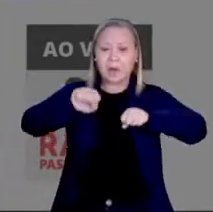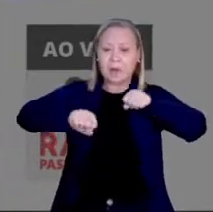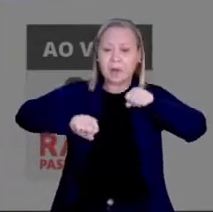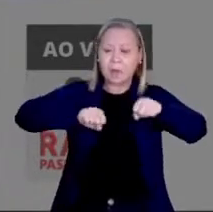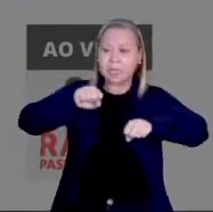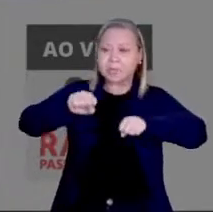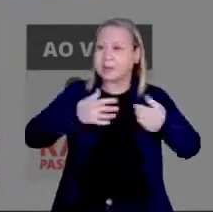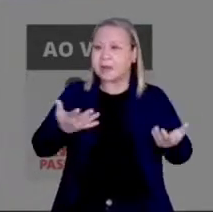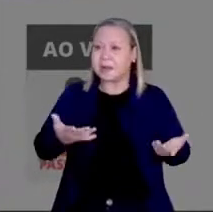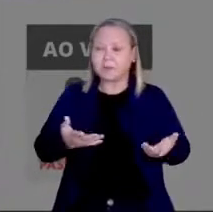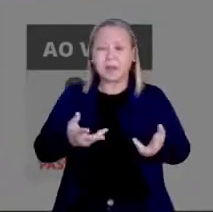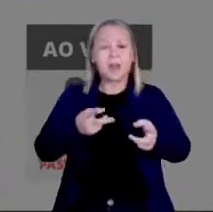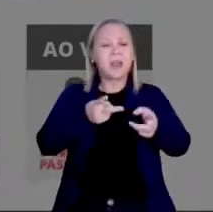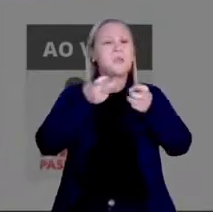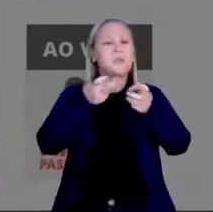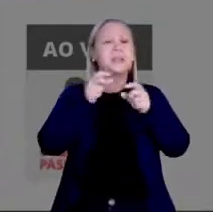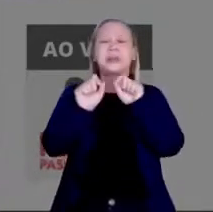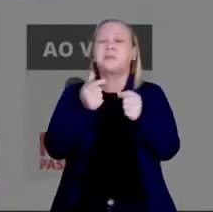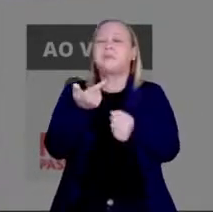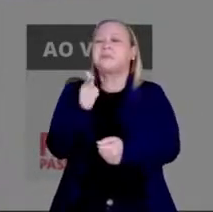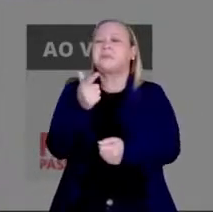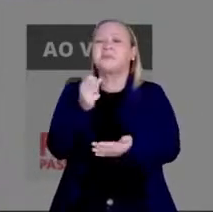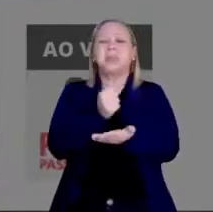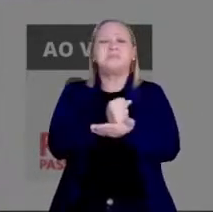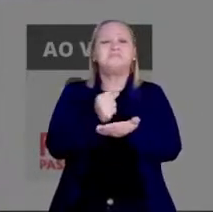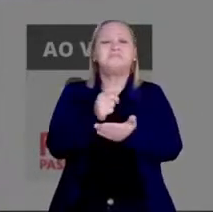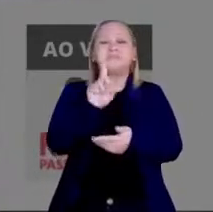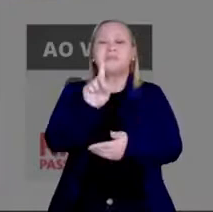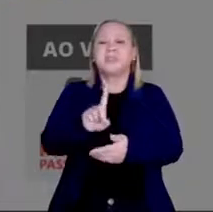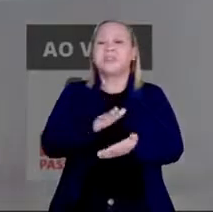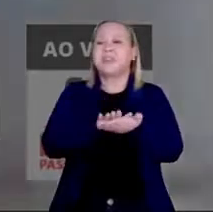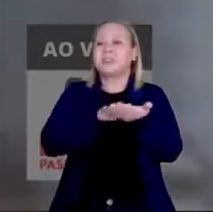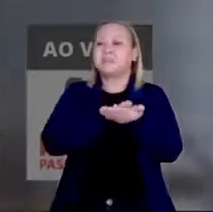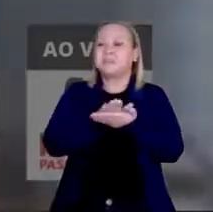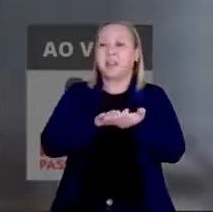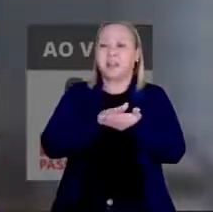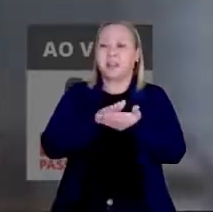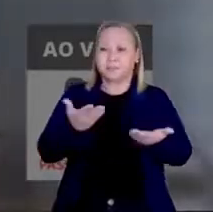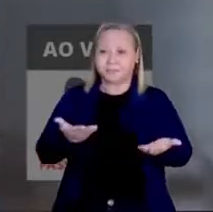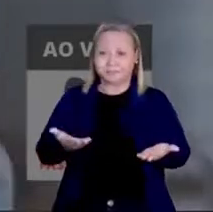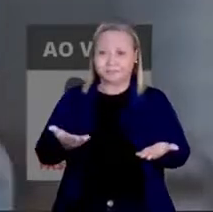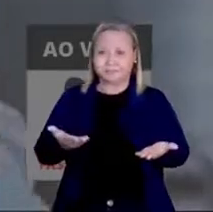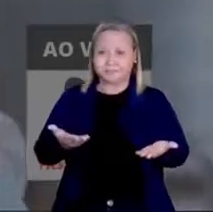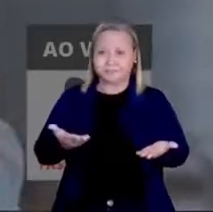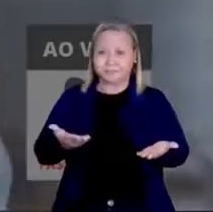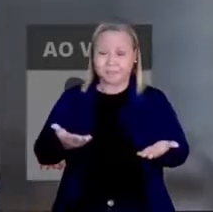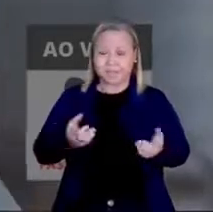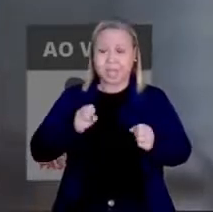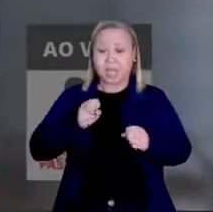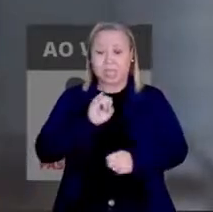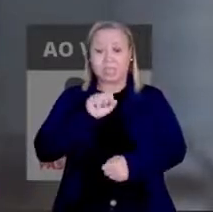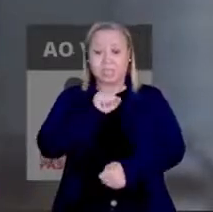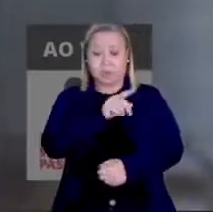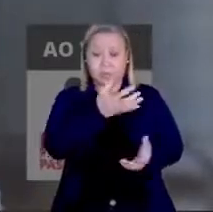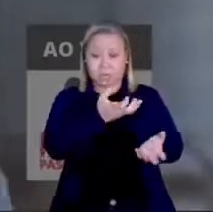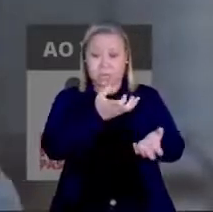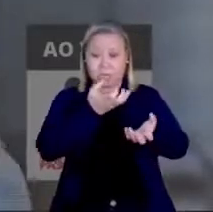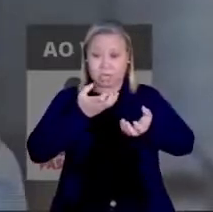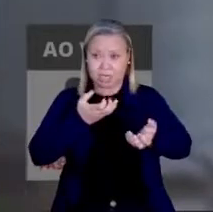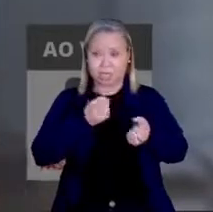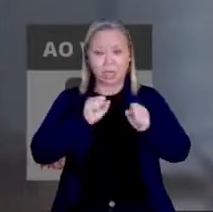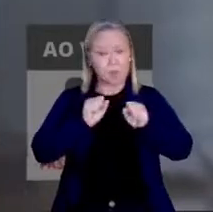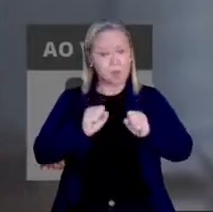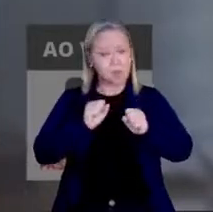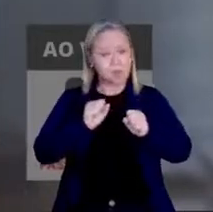com direito a descanso remunerado e para cuidar da sua família. É esse Brasil que nós queremos construir e é esse tipo